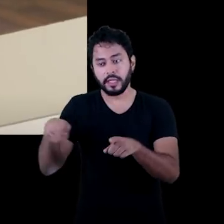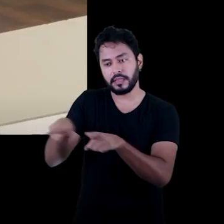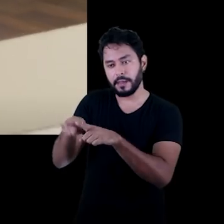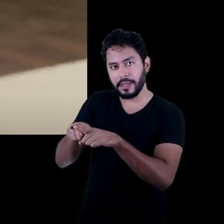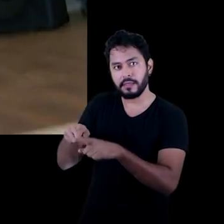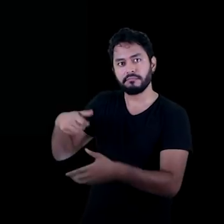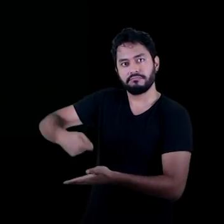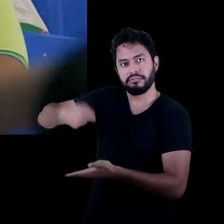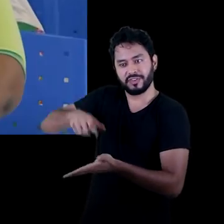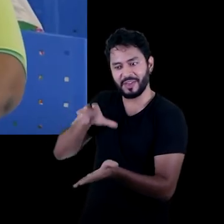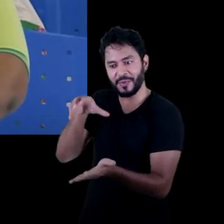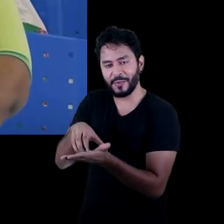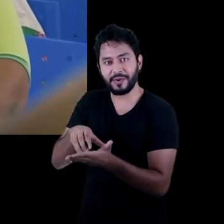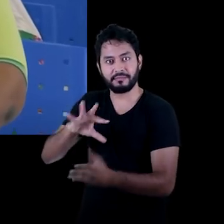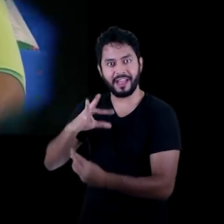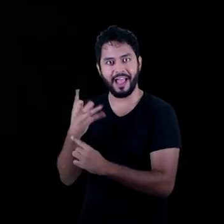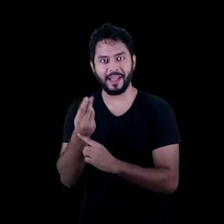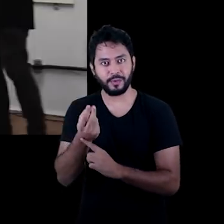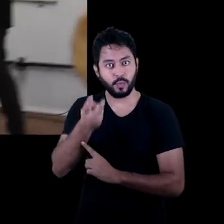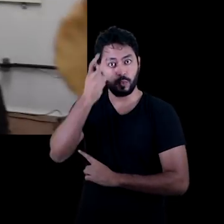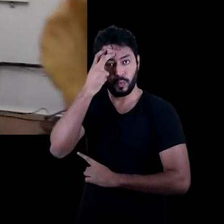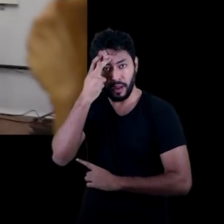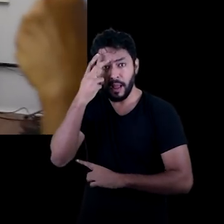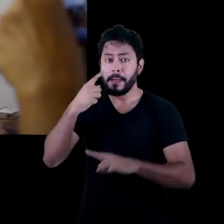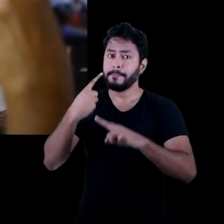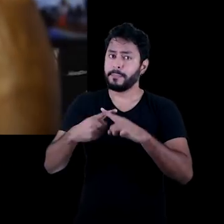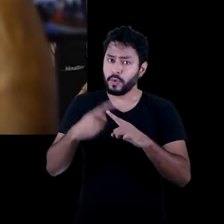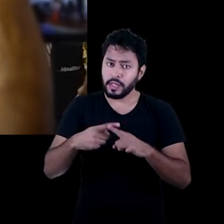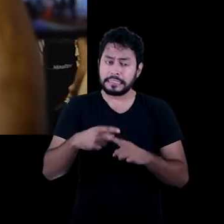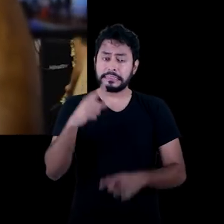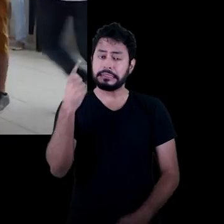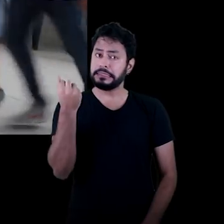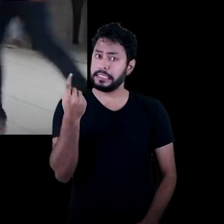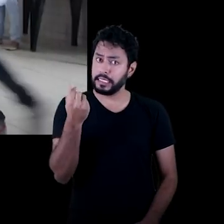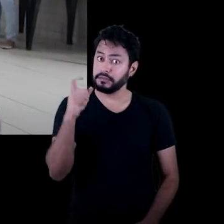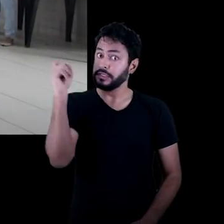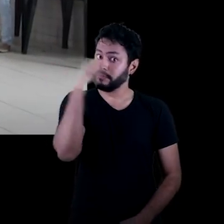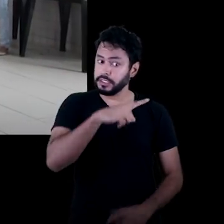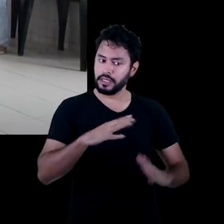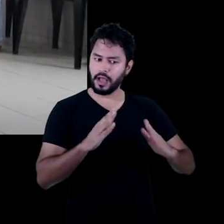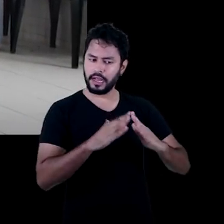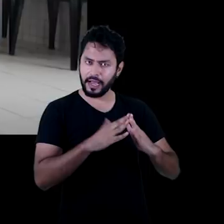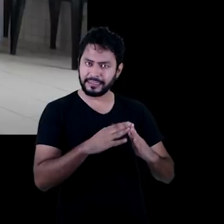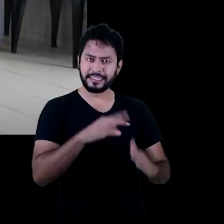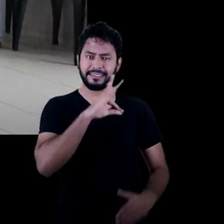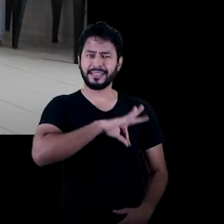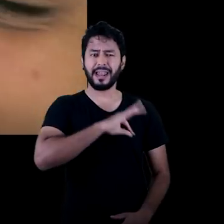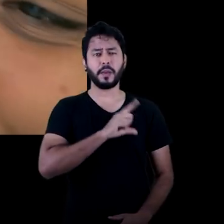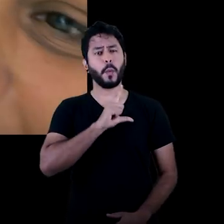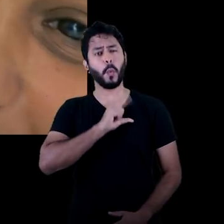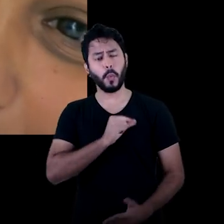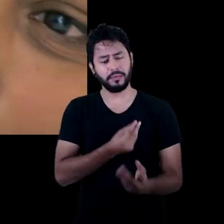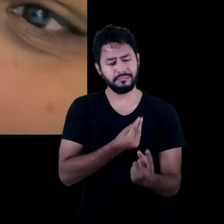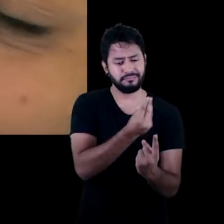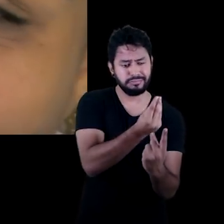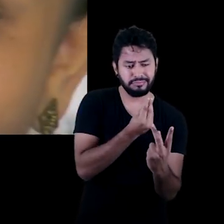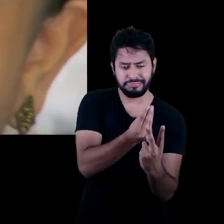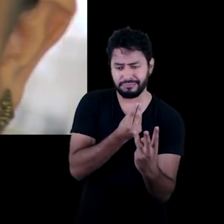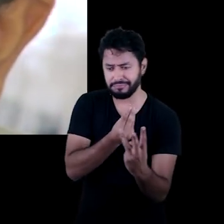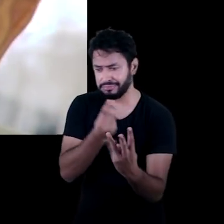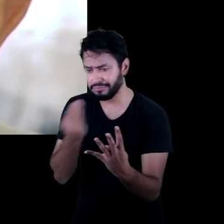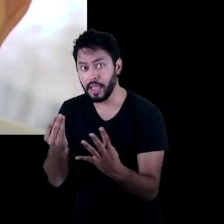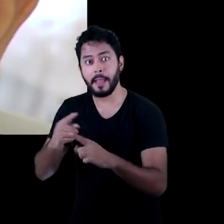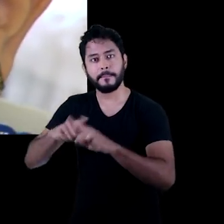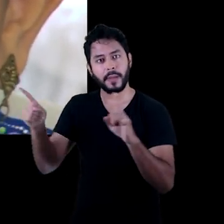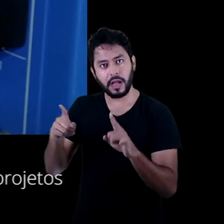E dinheiro é uma coisa que está complicada em casa, porque é um salário mínimo para 4 pessoas. É um meio de